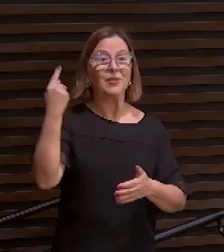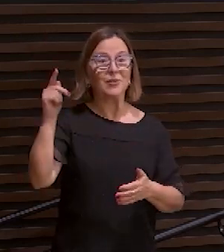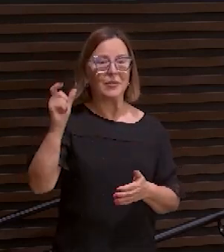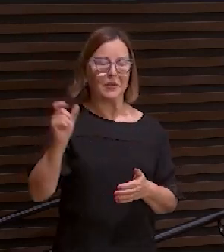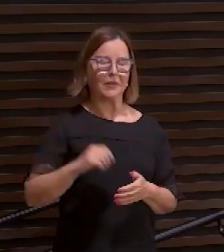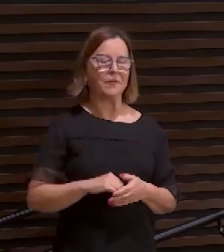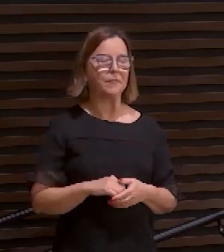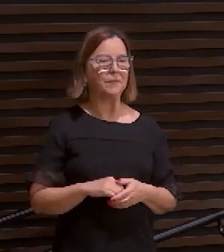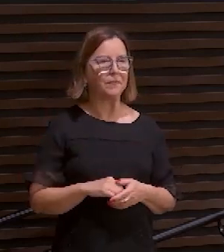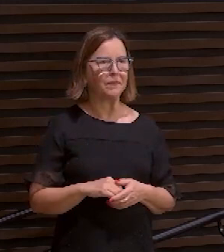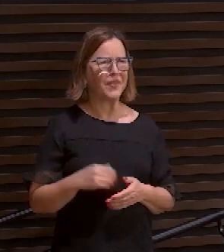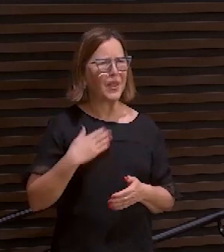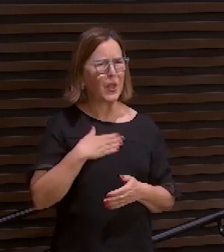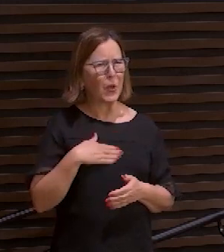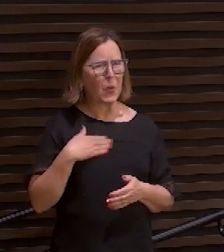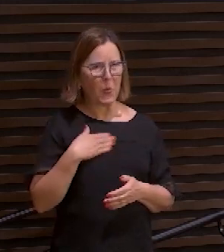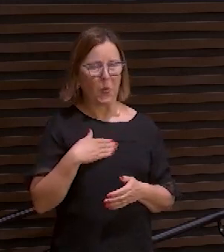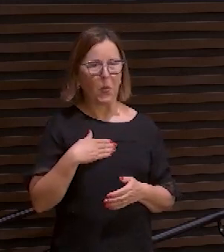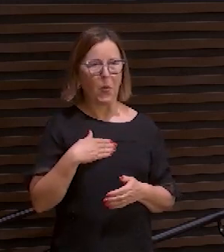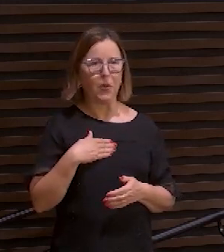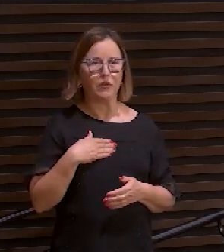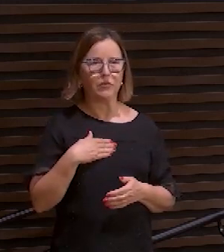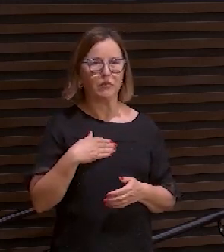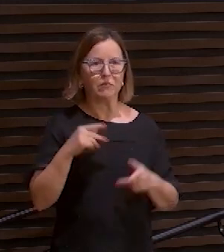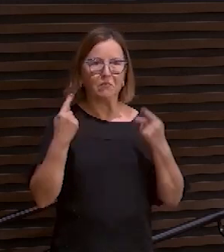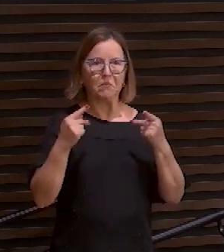de um teólogo americano chamado